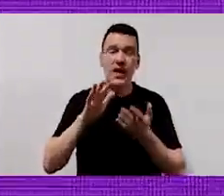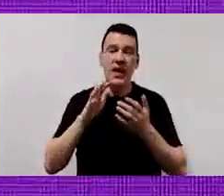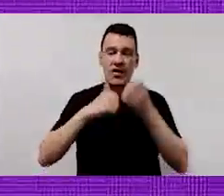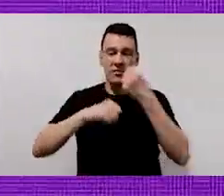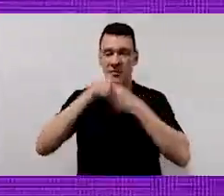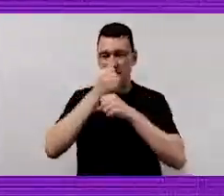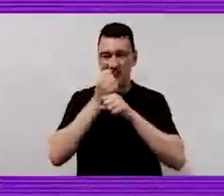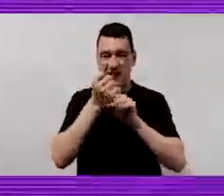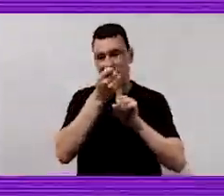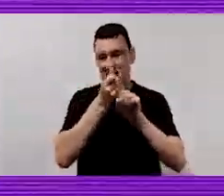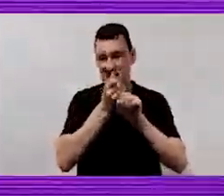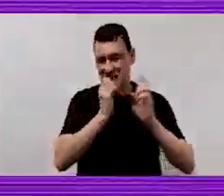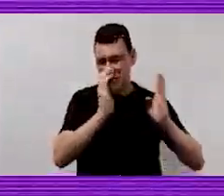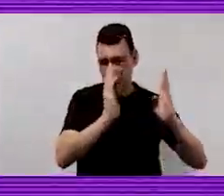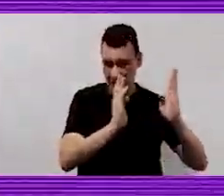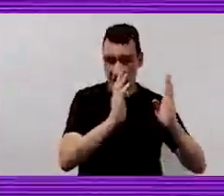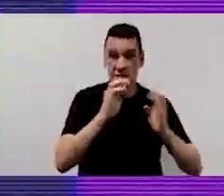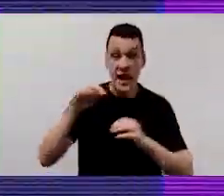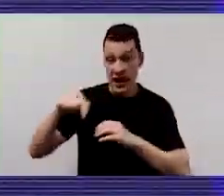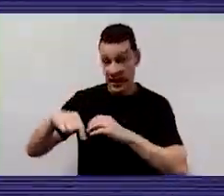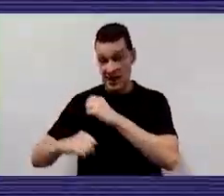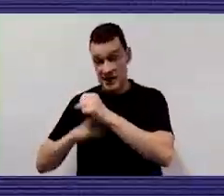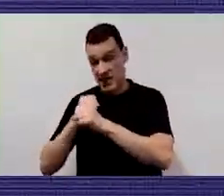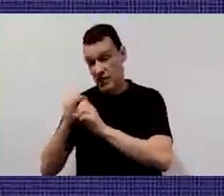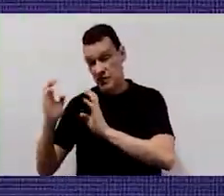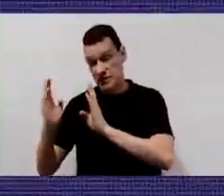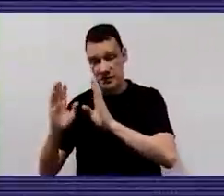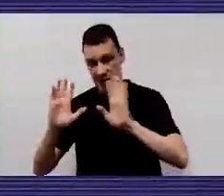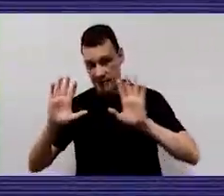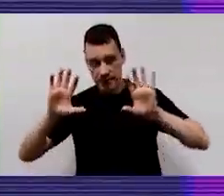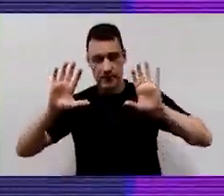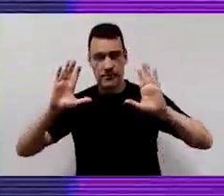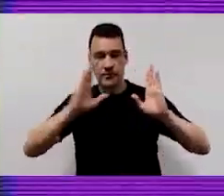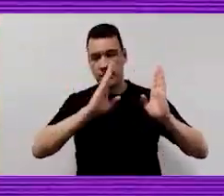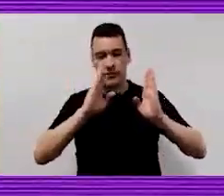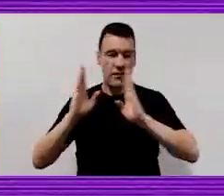primeiro semestre desse ano, a gente teve esse crescimento aí de mais de